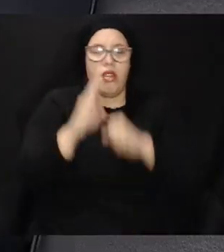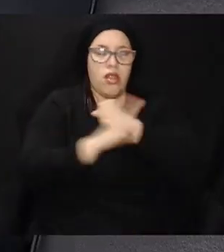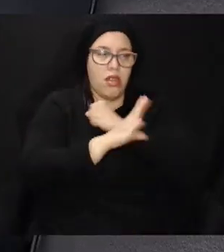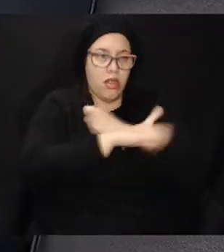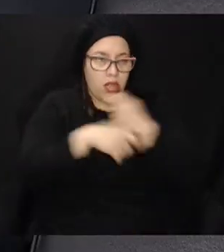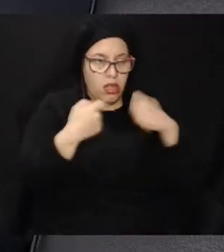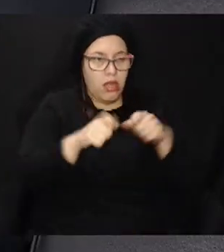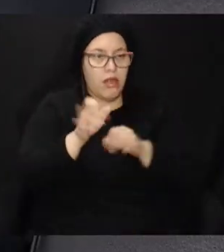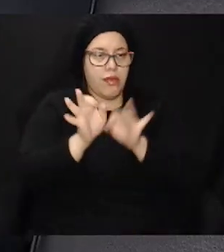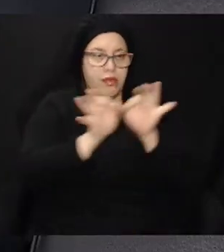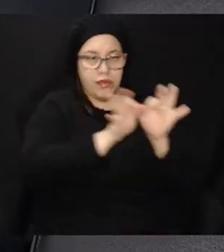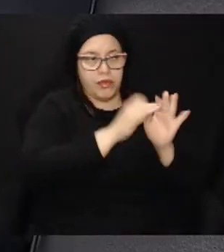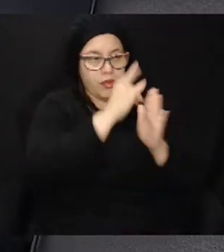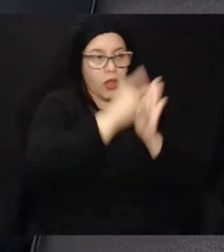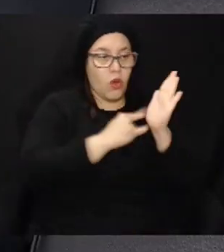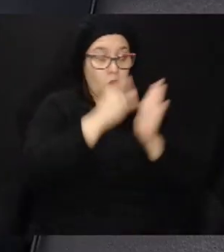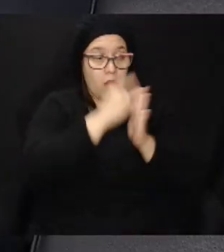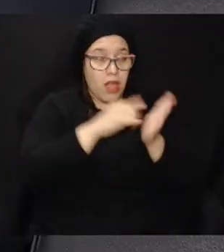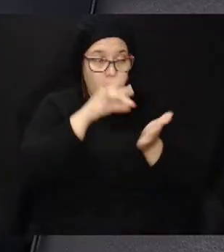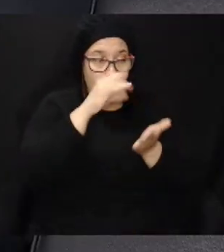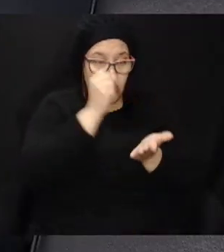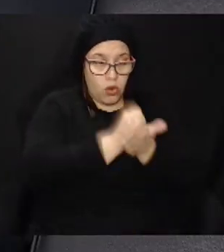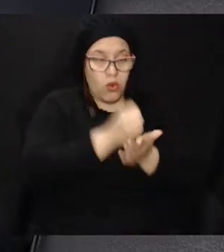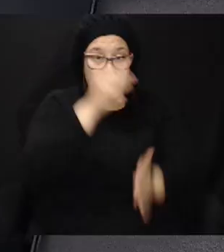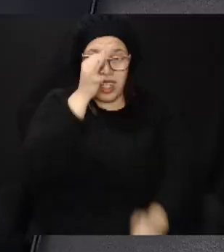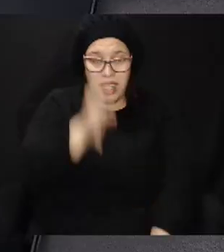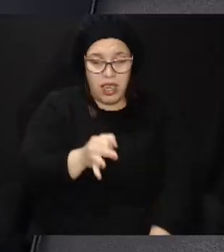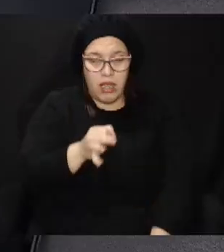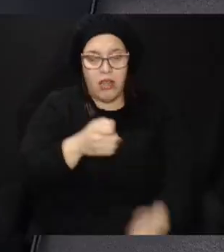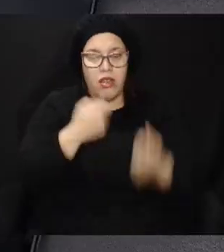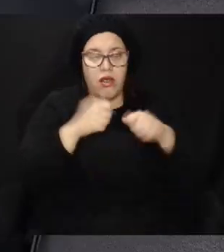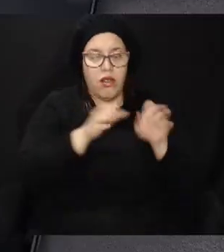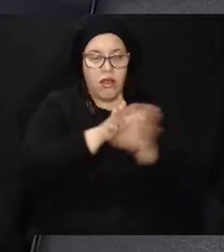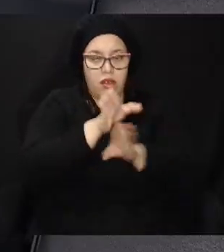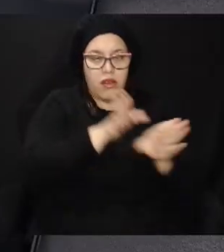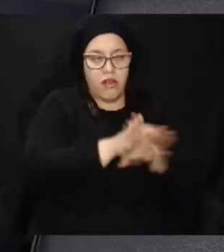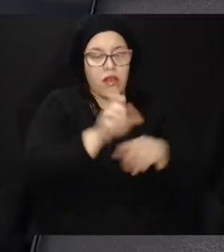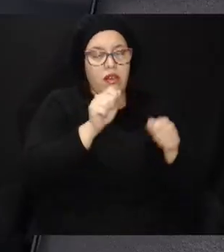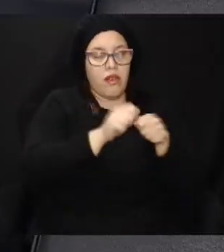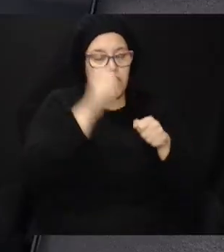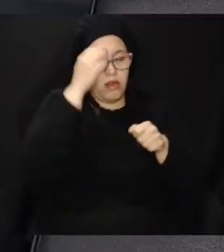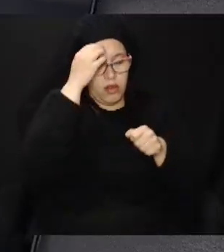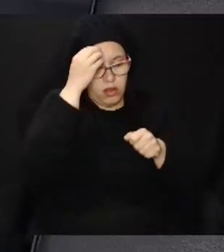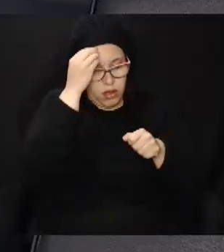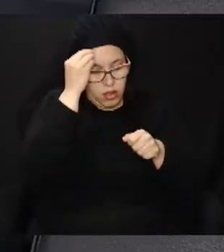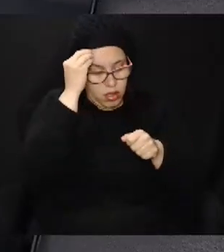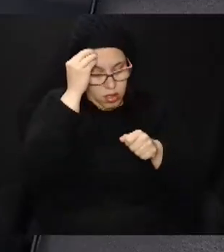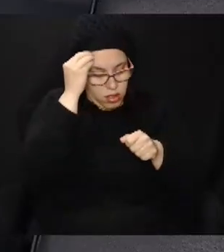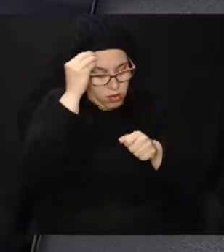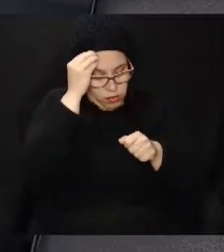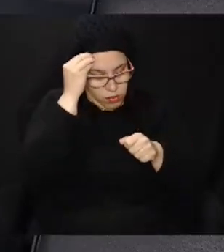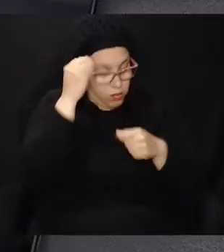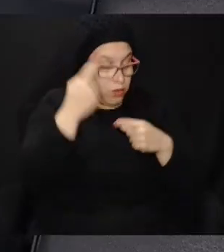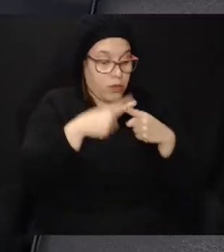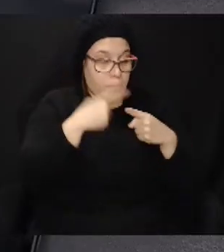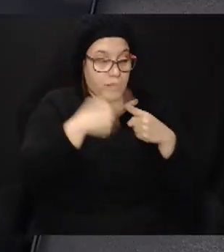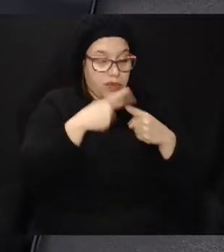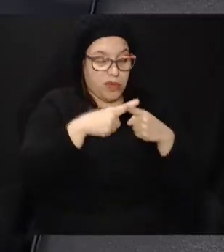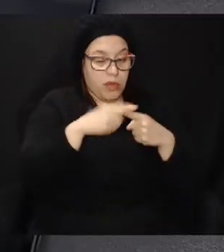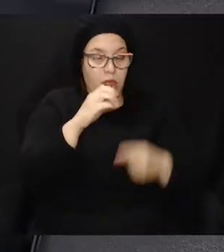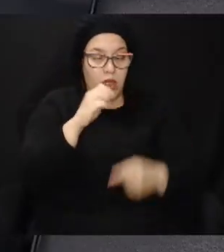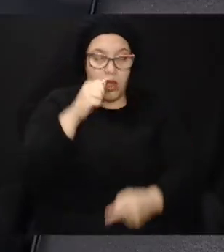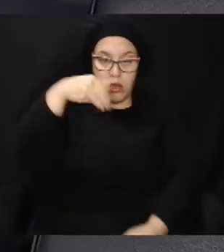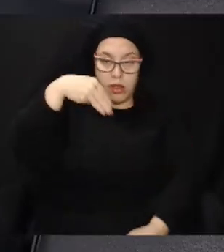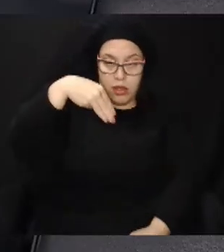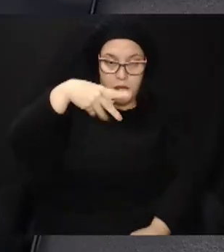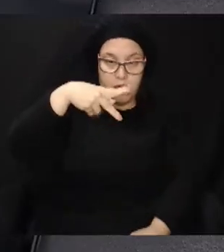regularização fundiária. Essa indicação especificamente ela foi feita por quê? Porque o Campituba, o Itaguaçu